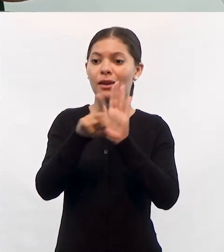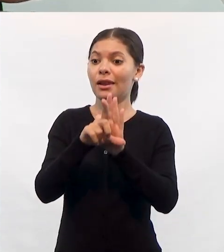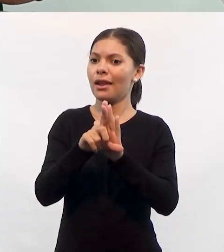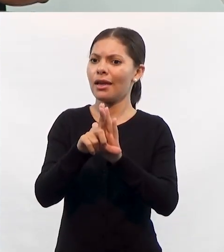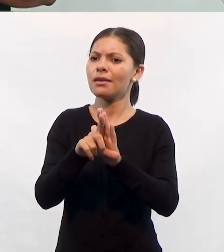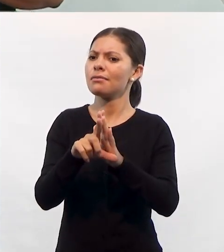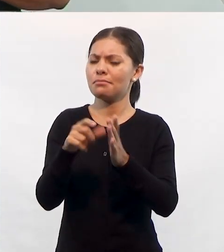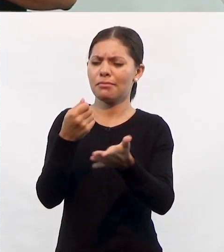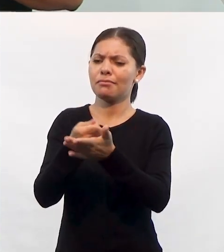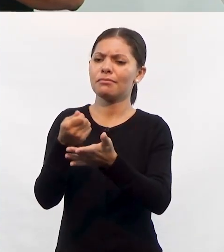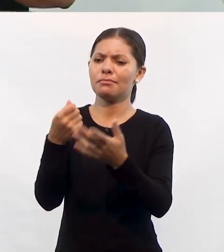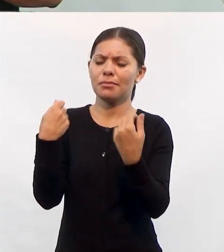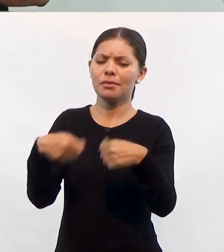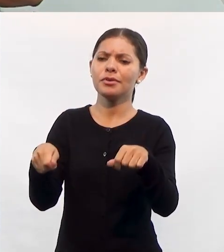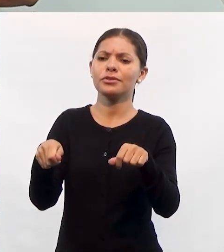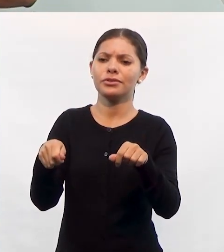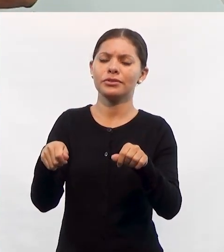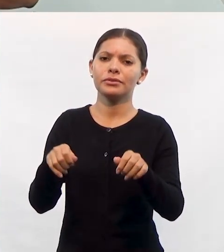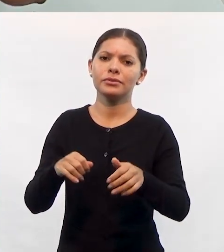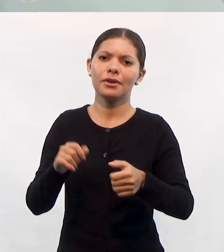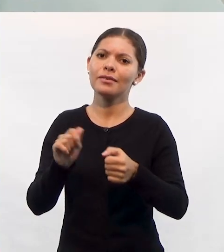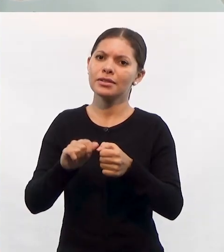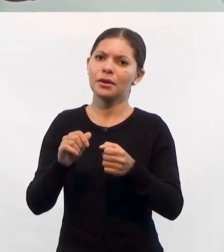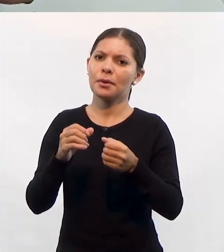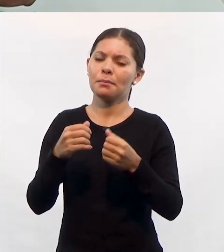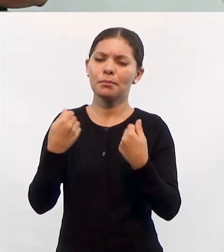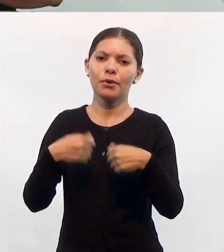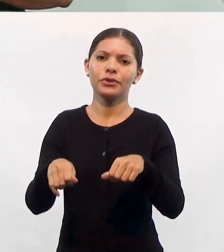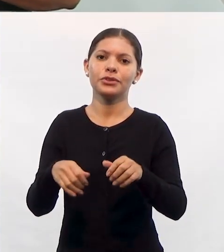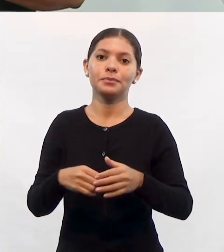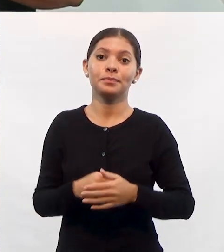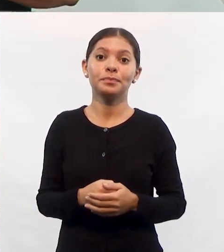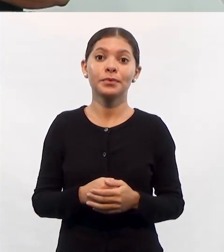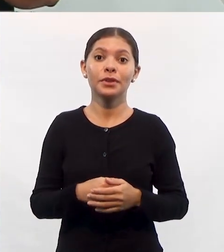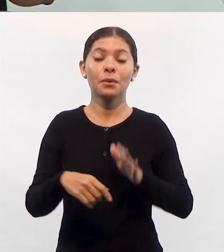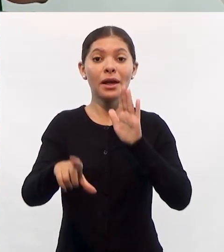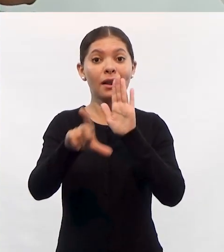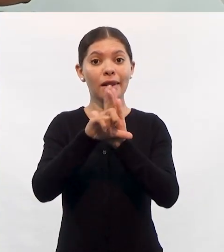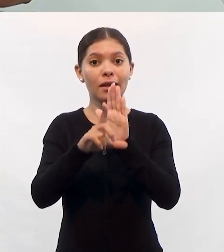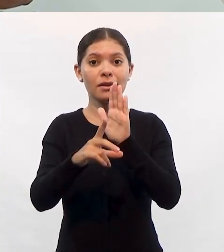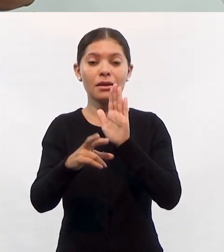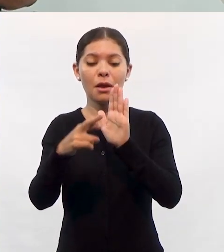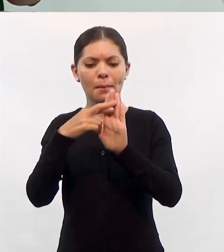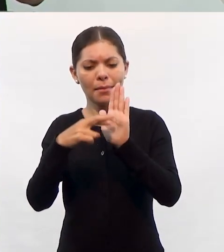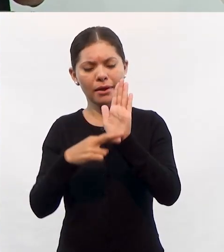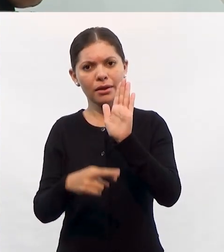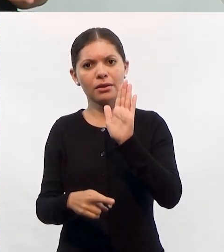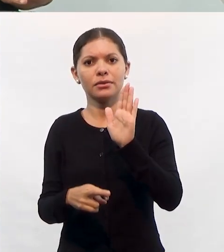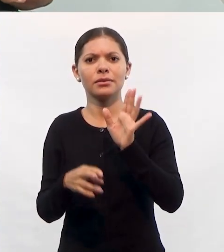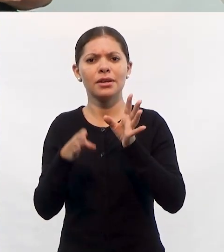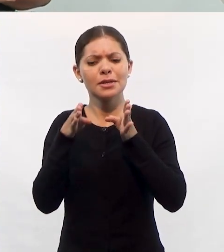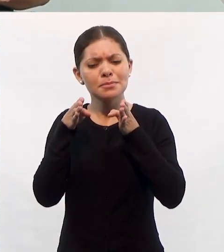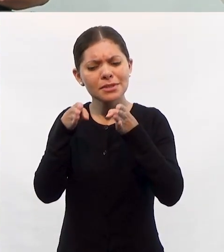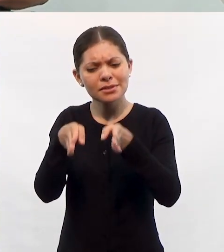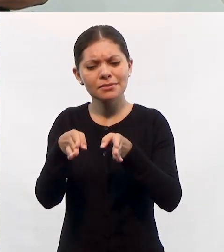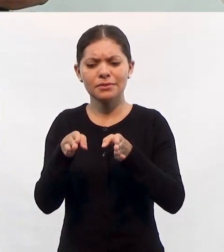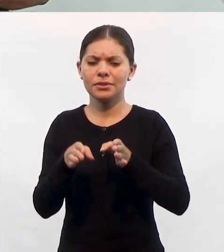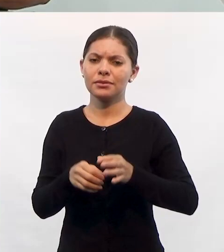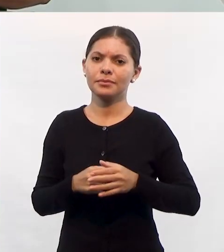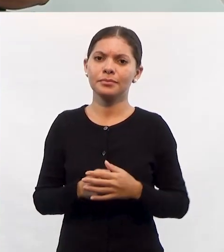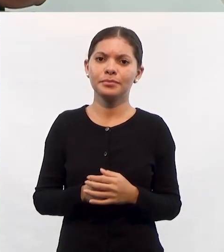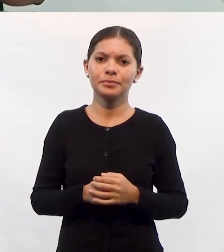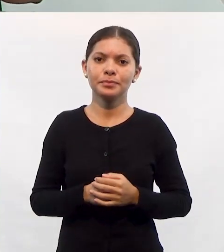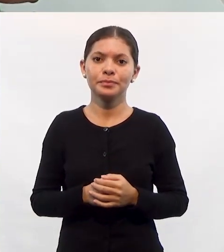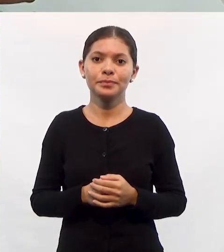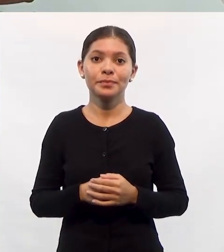a lei permite aquilo então a lei ela é uma regra é uma regra específica para casos específicos